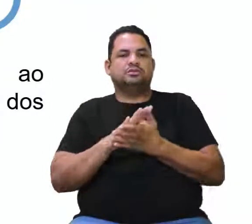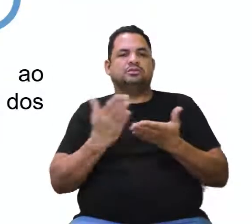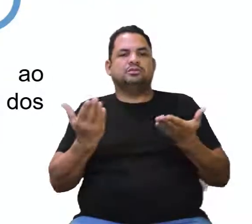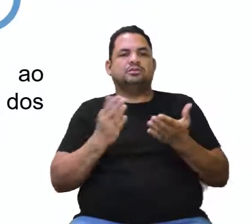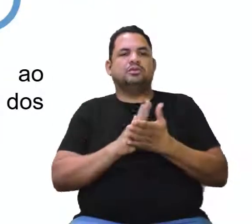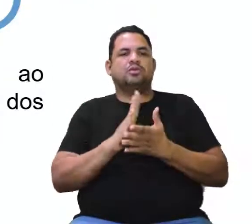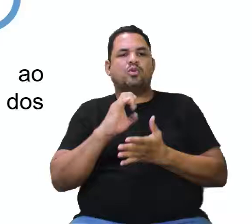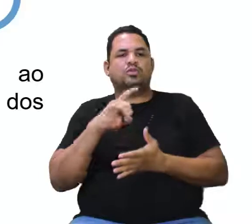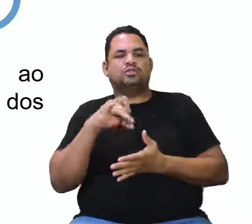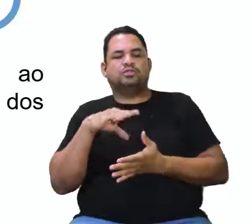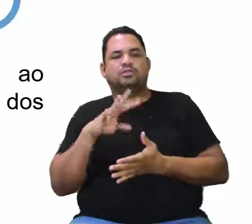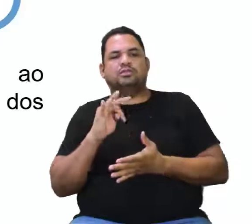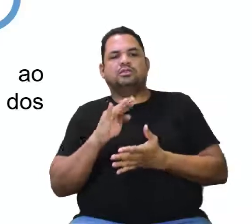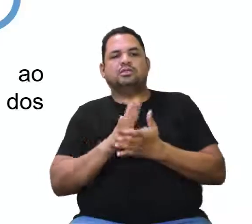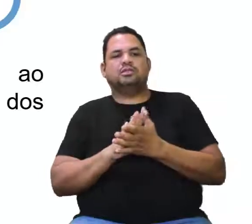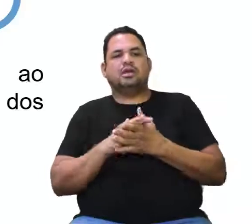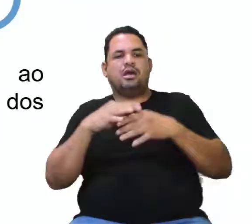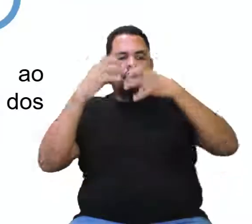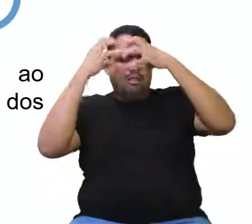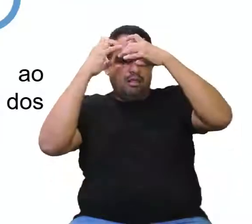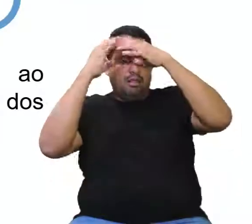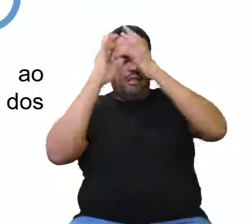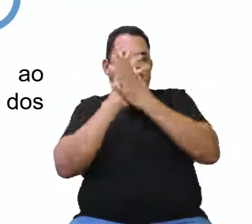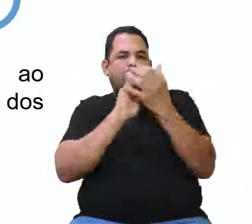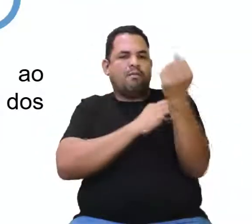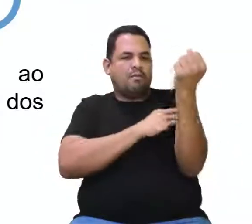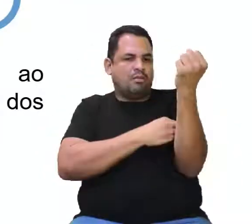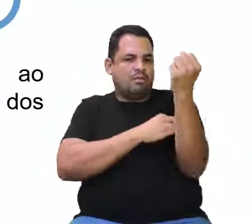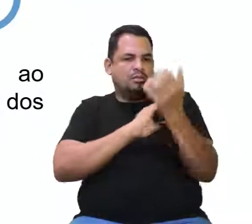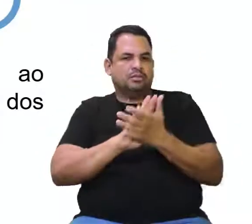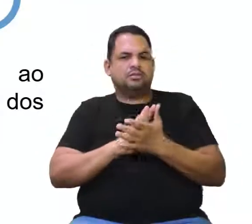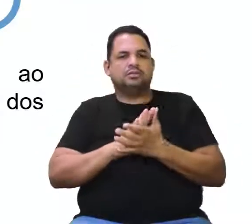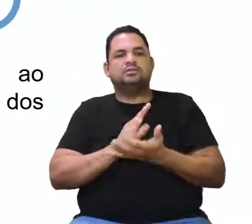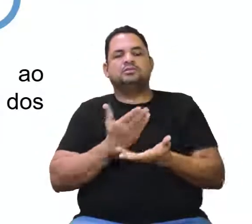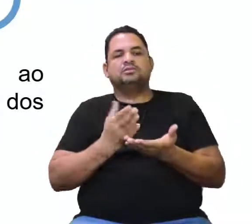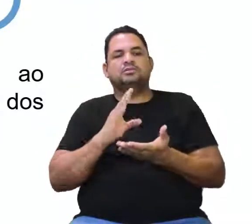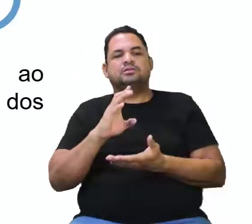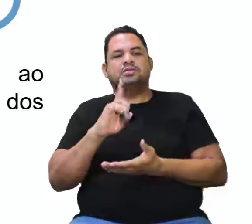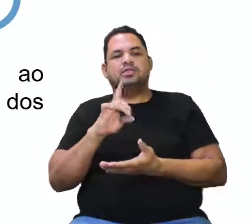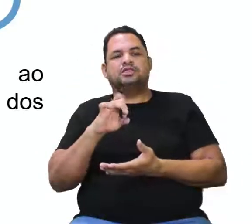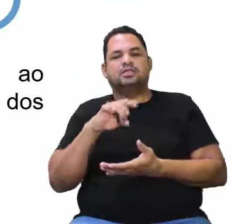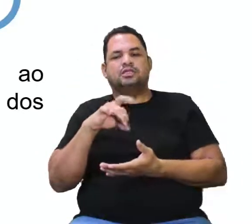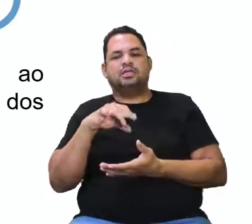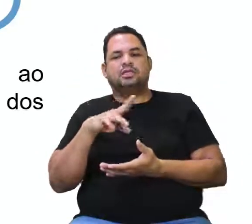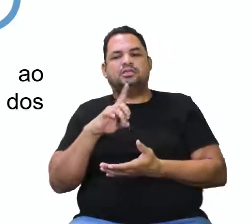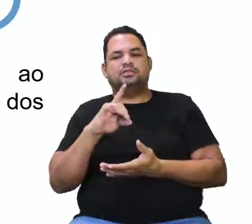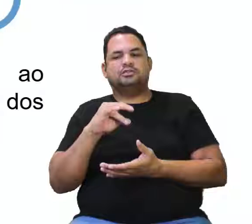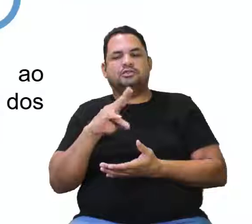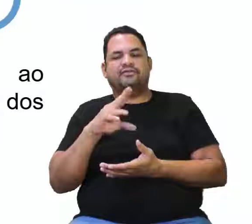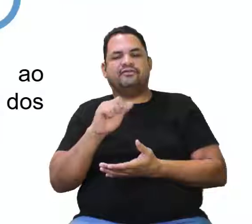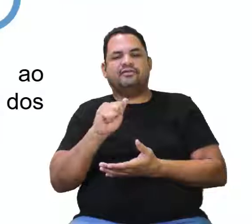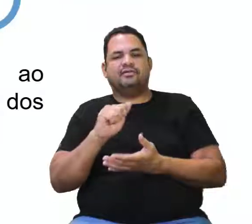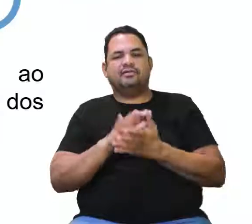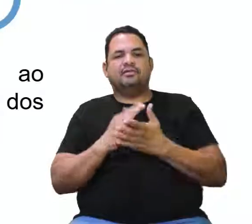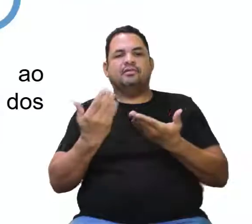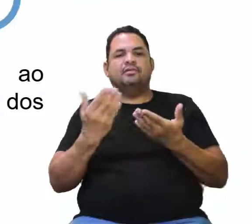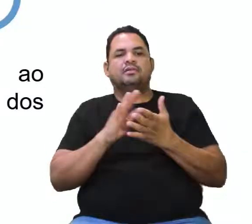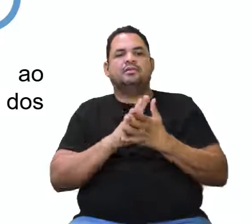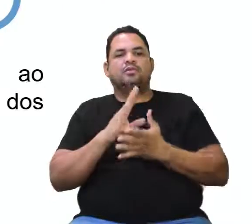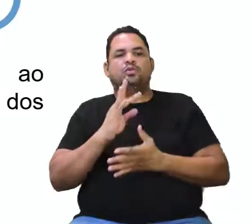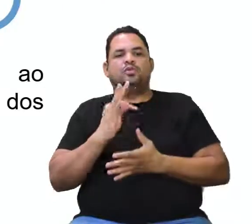aí congênita, neuromuscular, degenerativa, né? Principalmente aí uma escoliose do adulto, pode